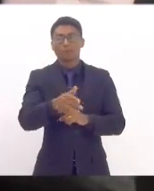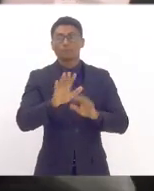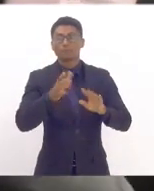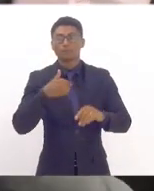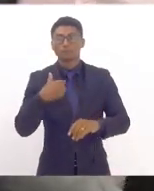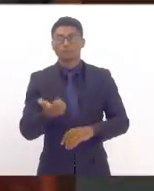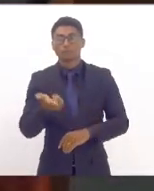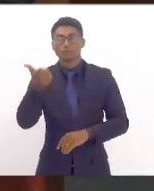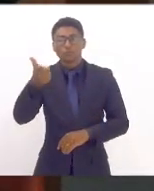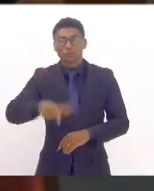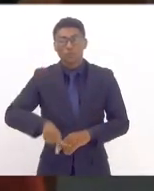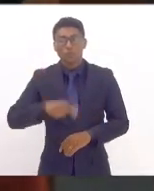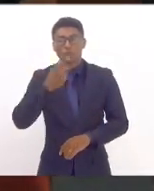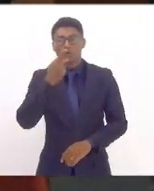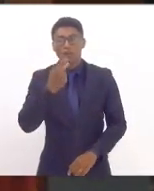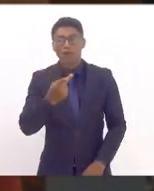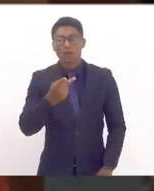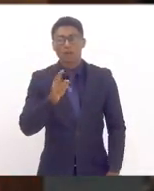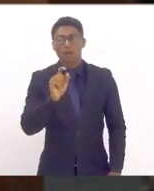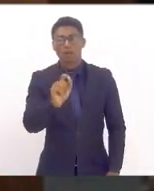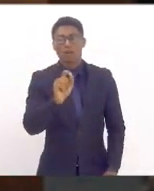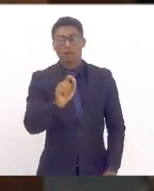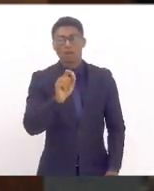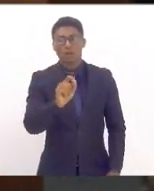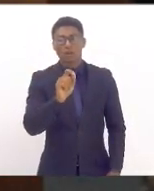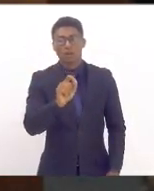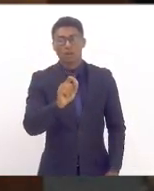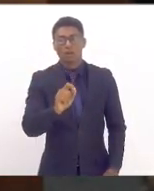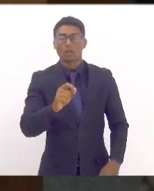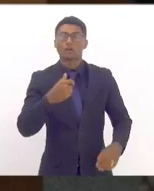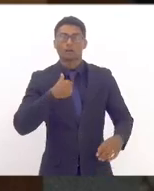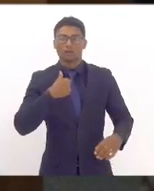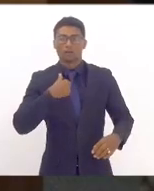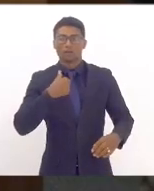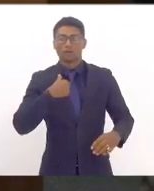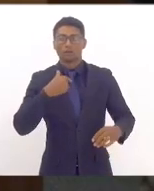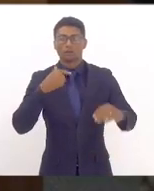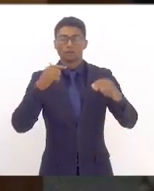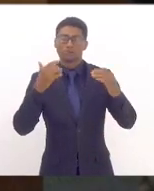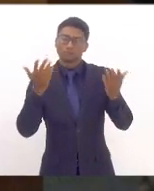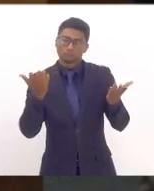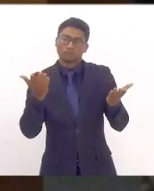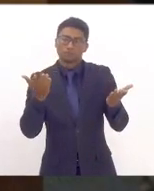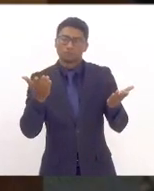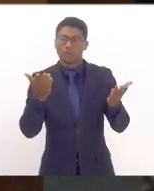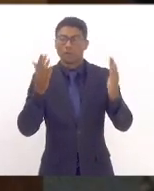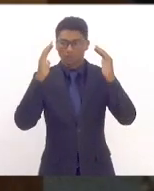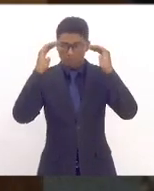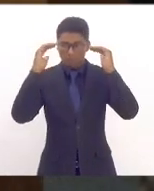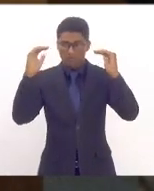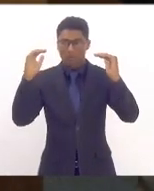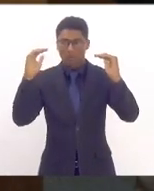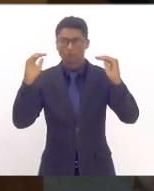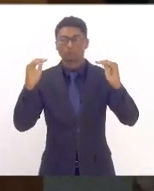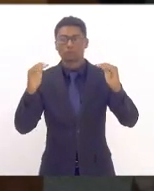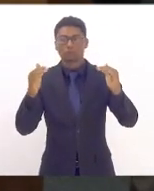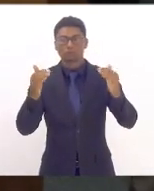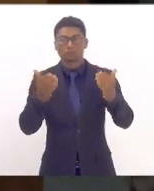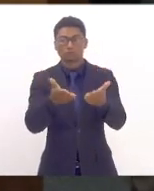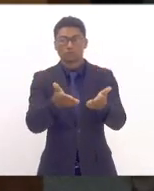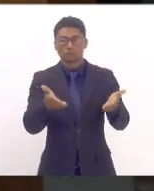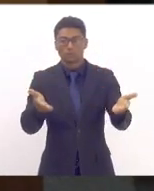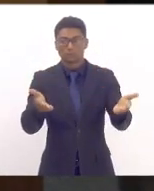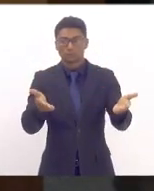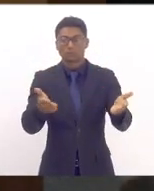uma vez assinalar que com todo o respeito aos ilustres que estão sendo